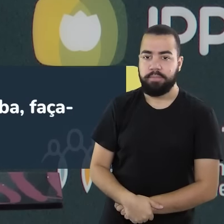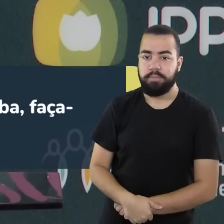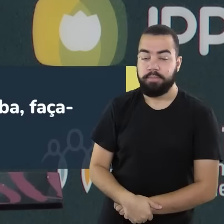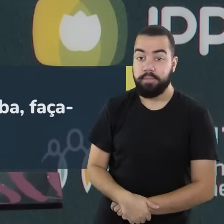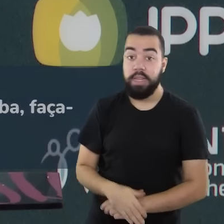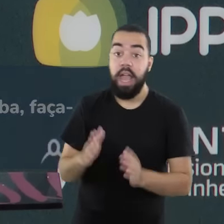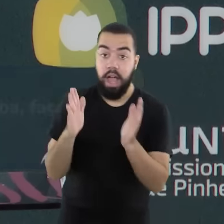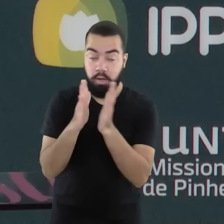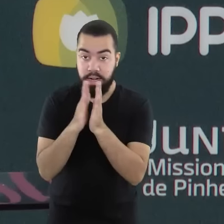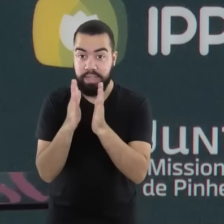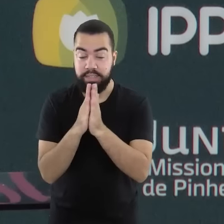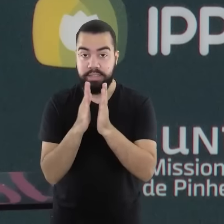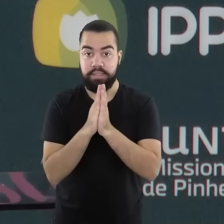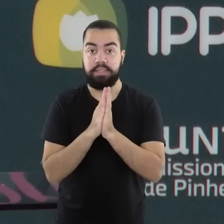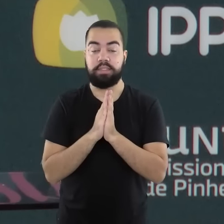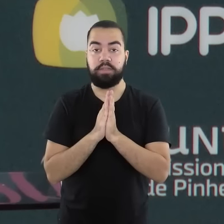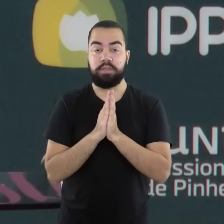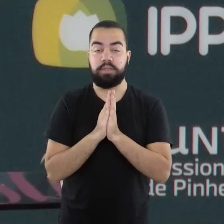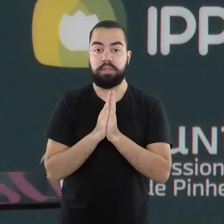A oração